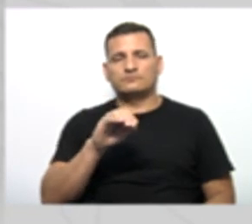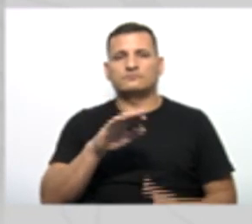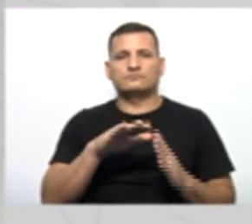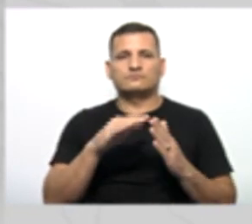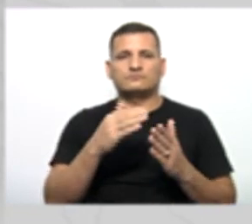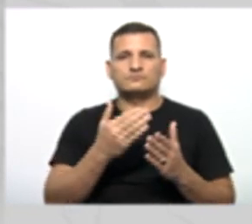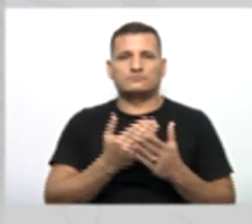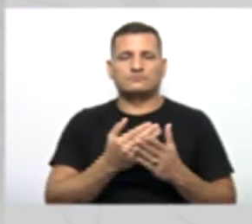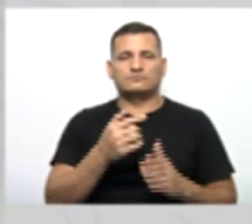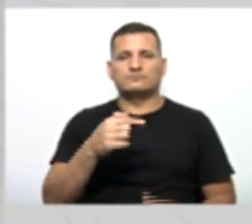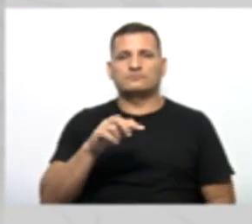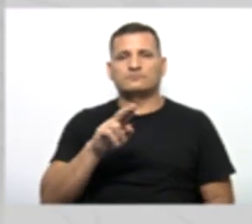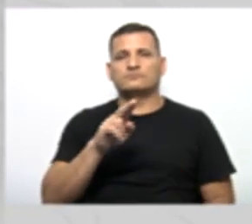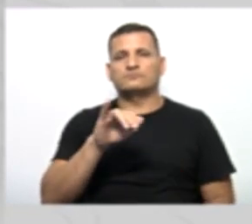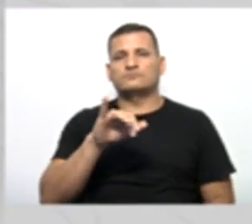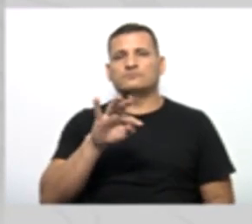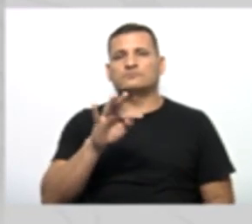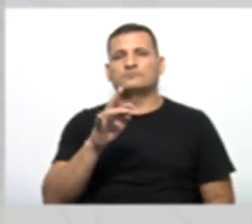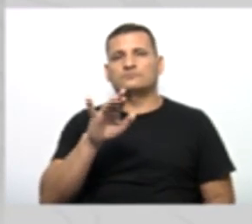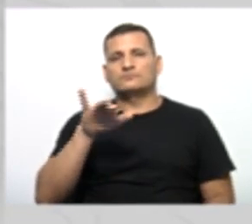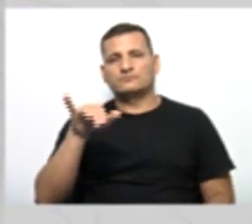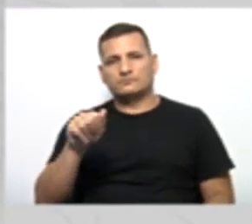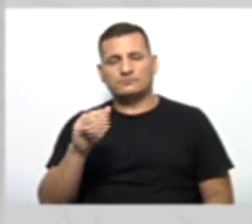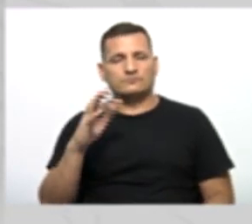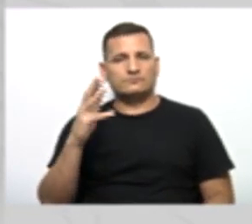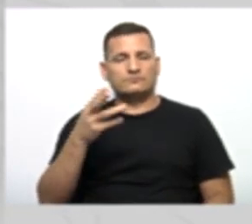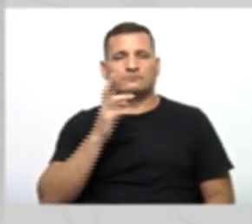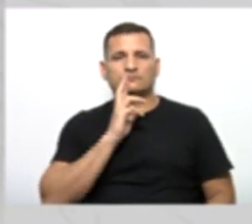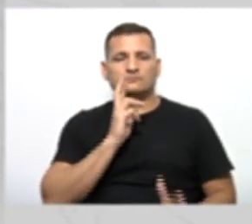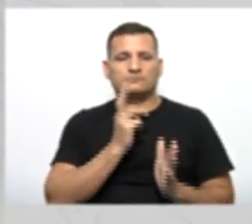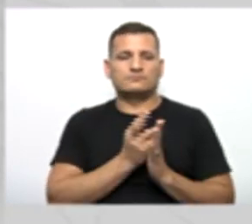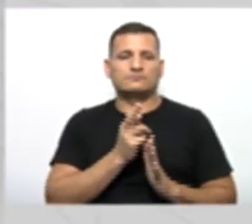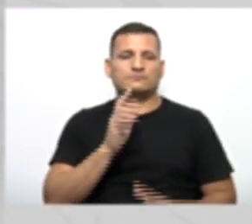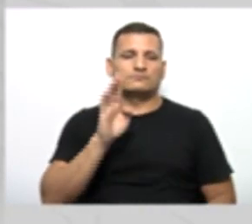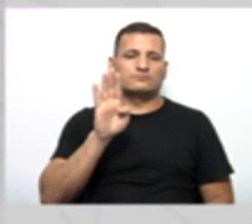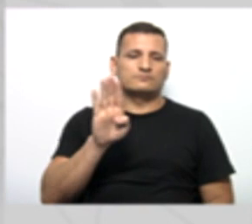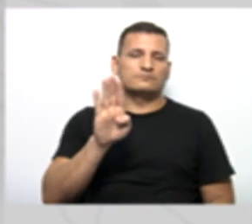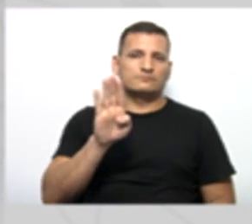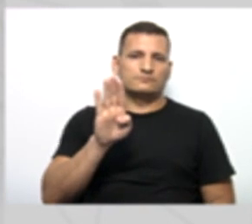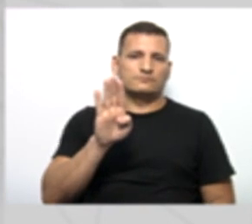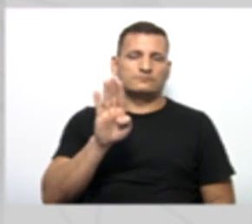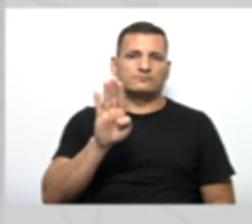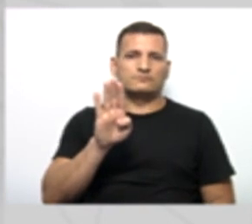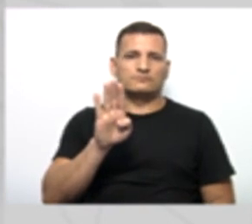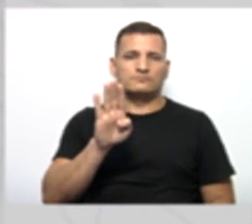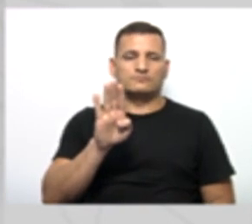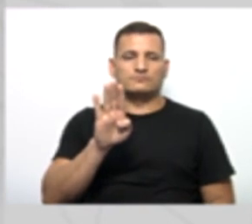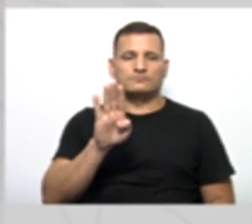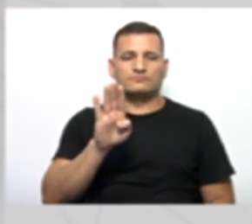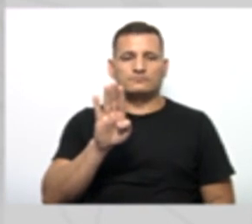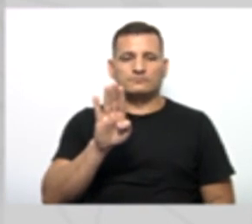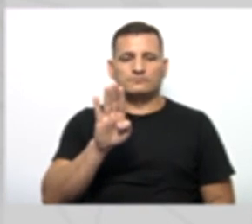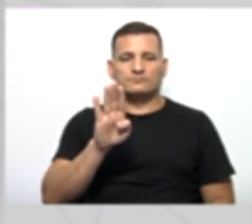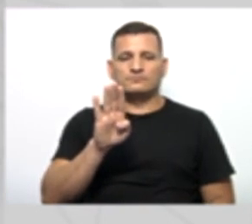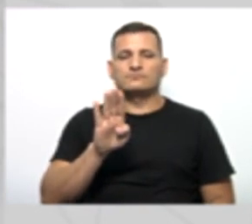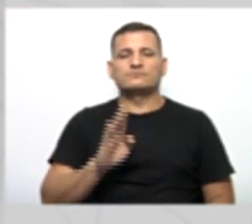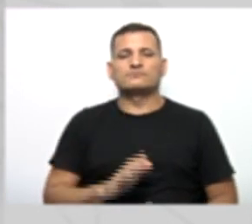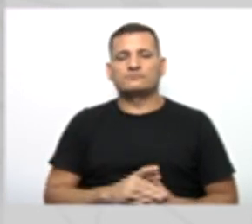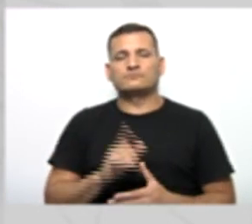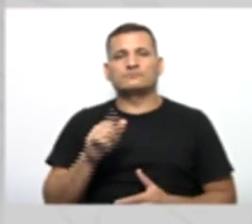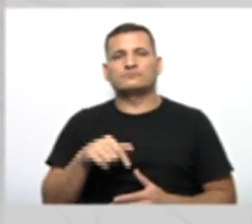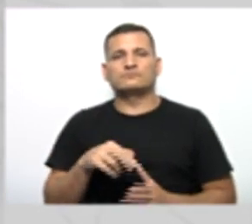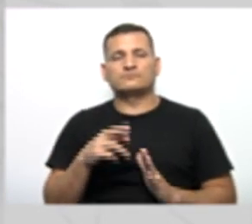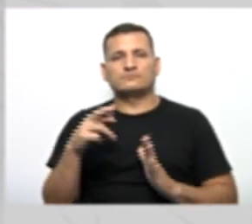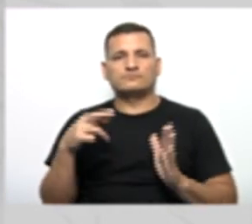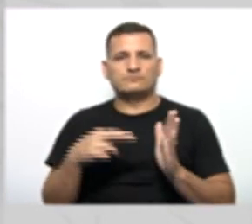Professora Quitéria, todo mundo, professor, fechou na letra B. Todo mundo acha que é regulamentar o uso dos